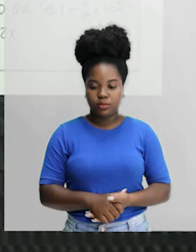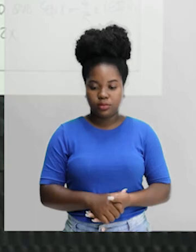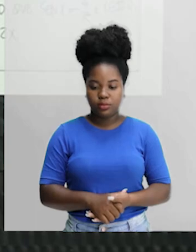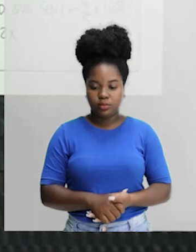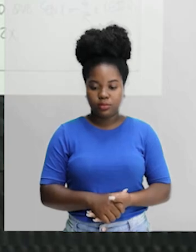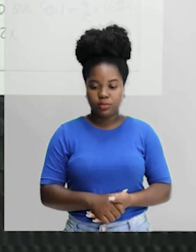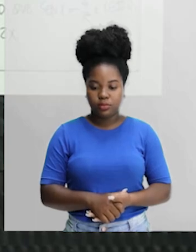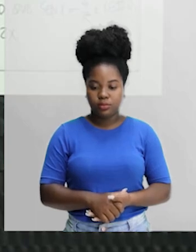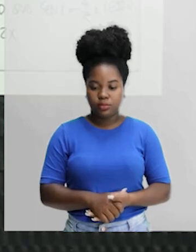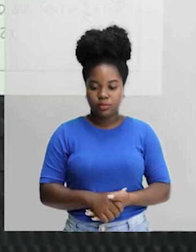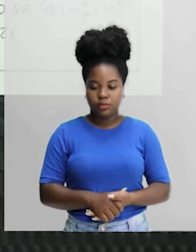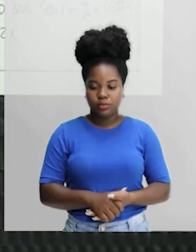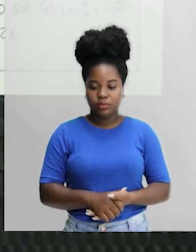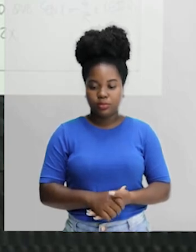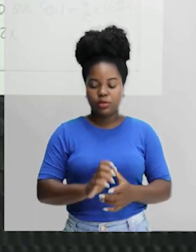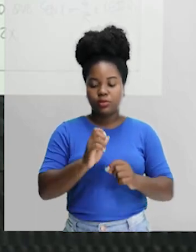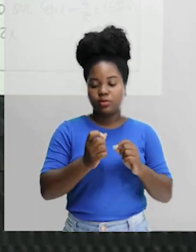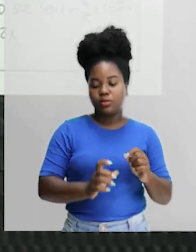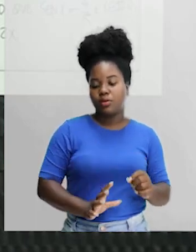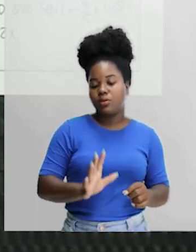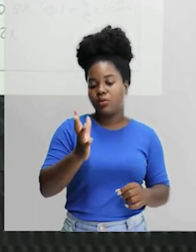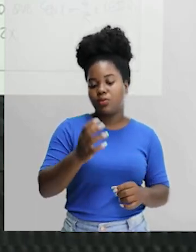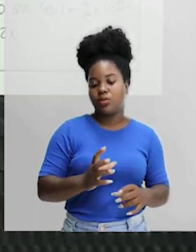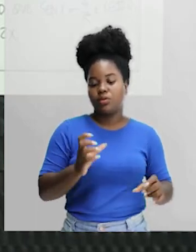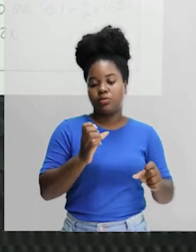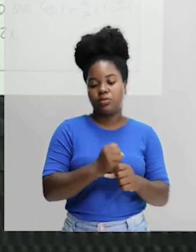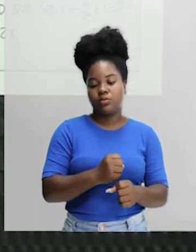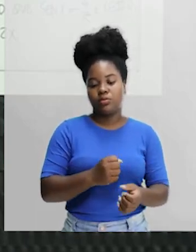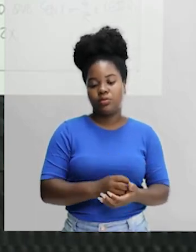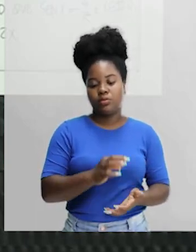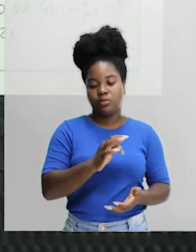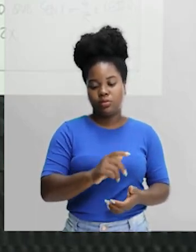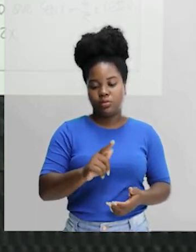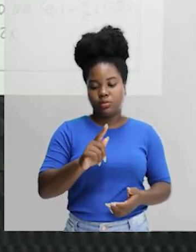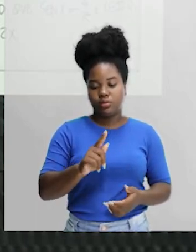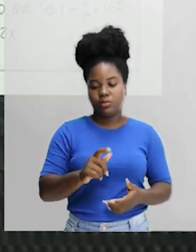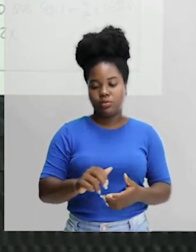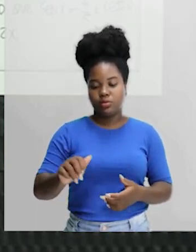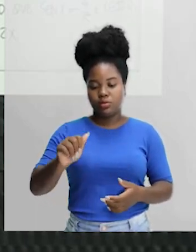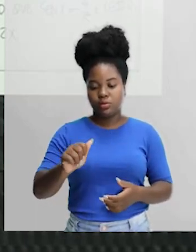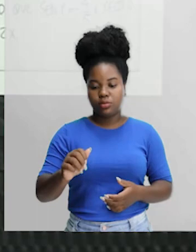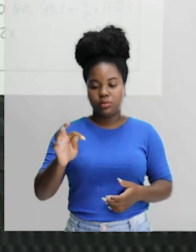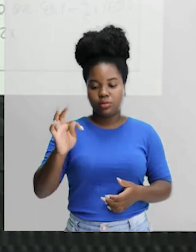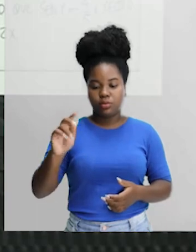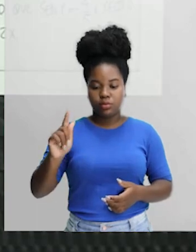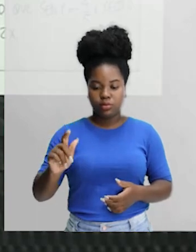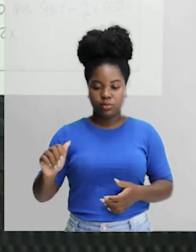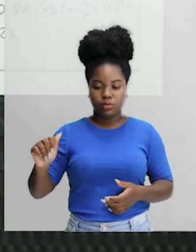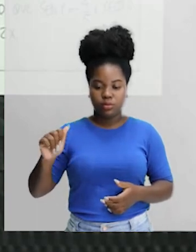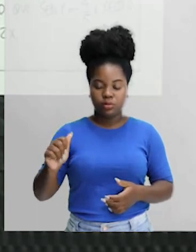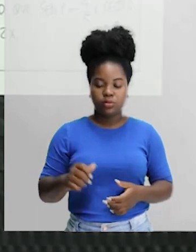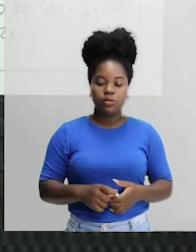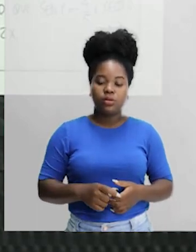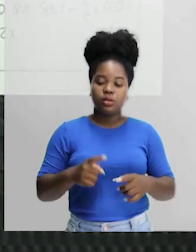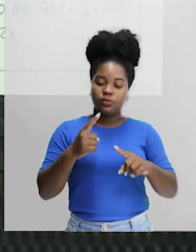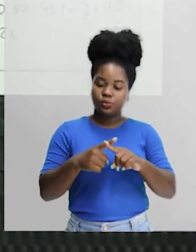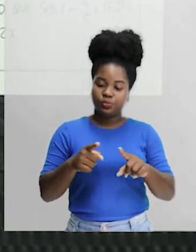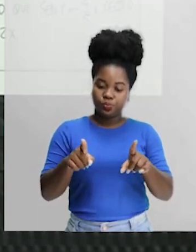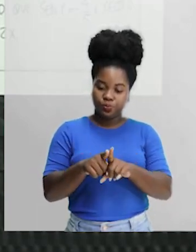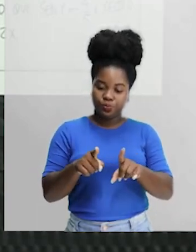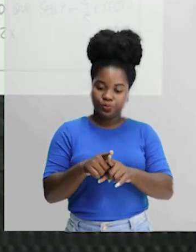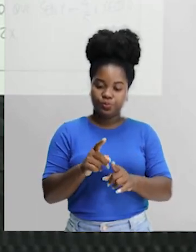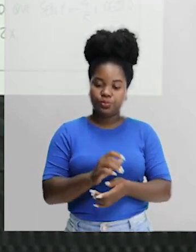certo? O que a gente pode fazer aqui é somar tangente de A com tangente de A e fazer essa multiplicação aqui